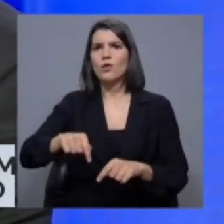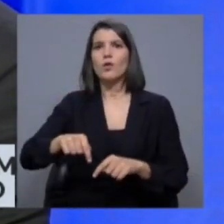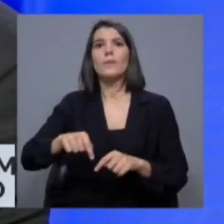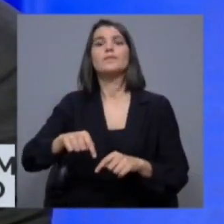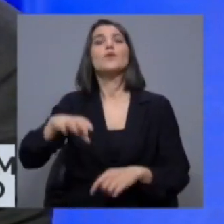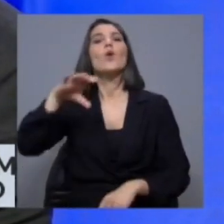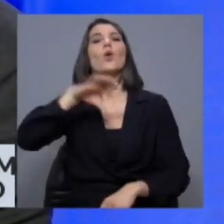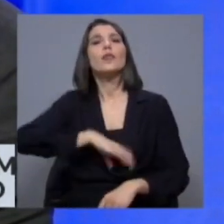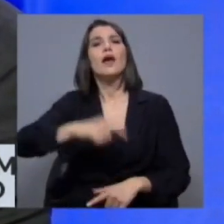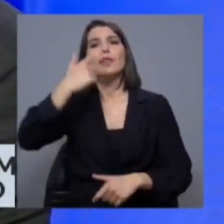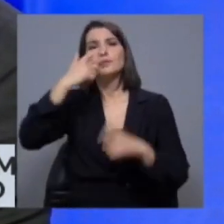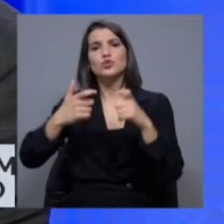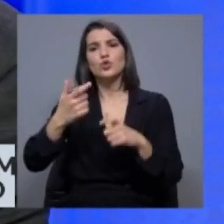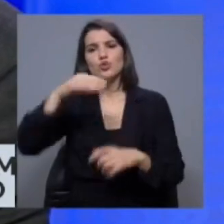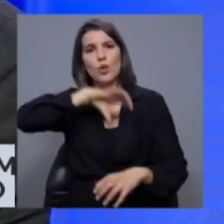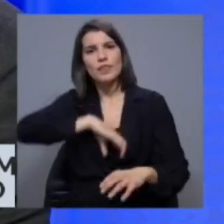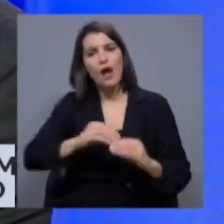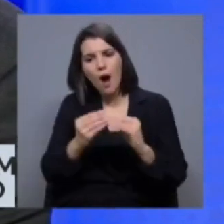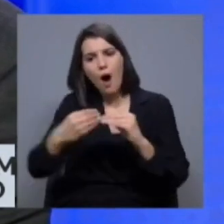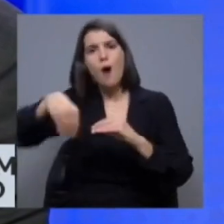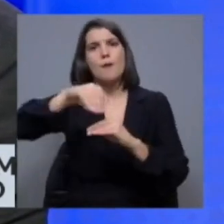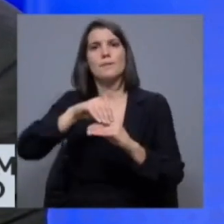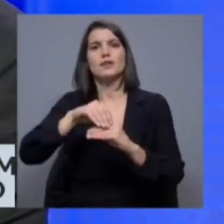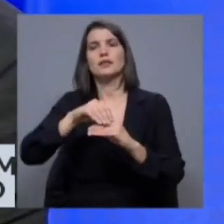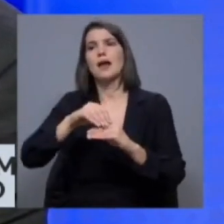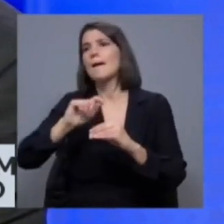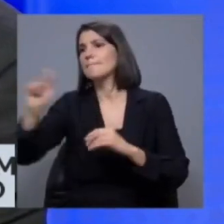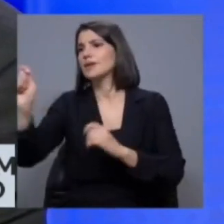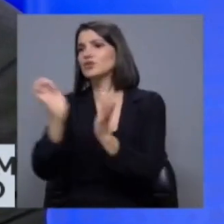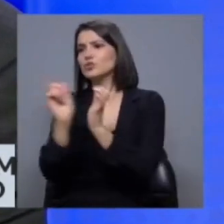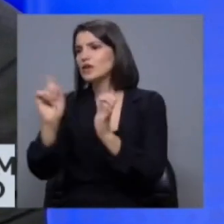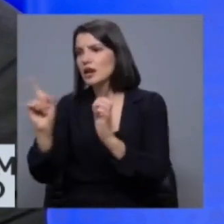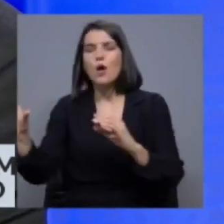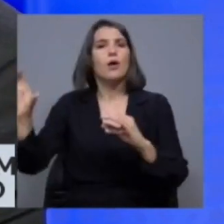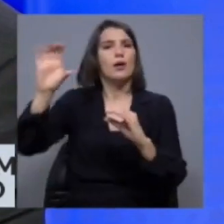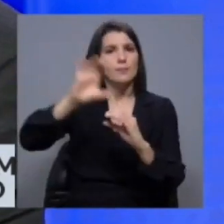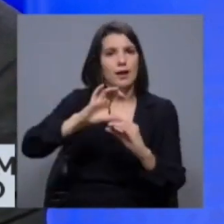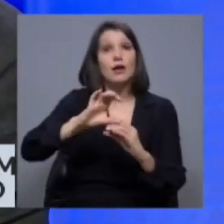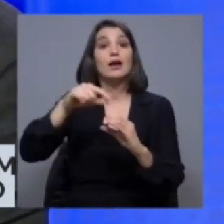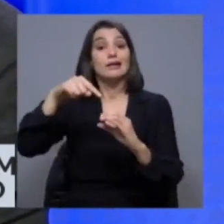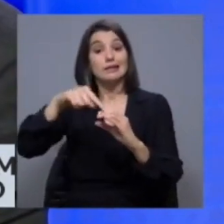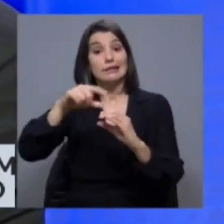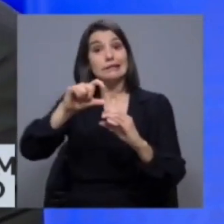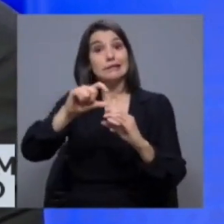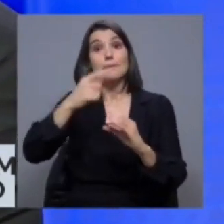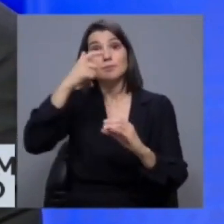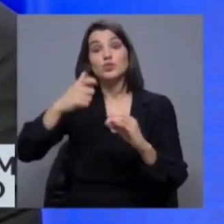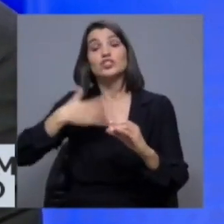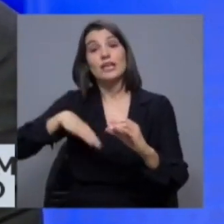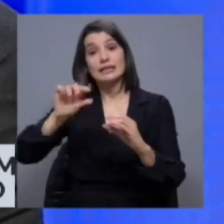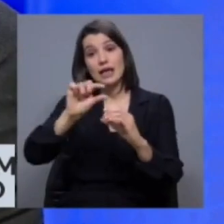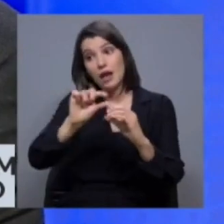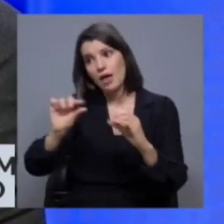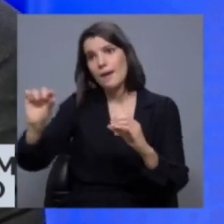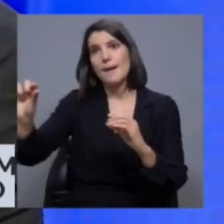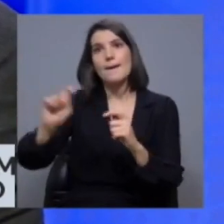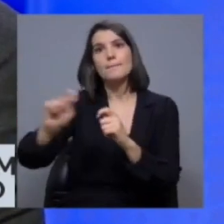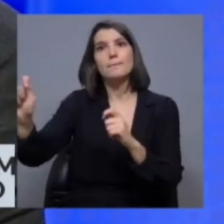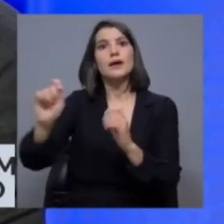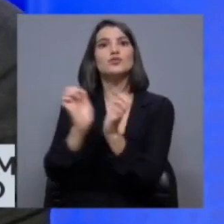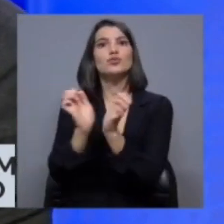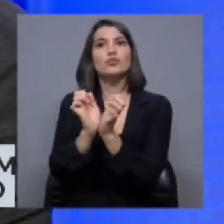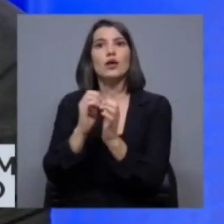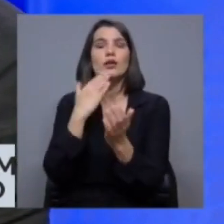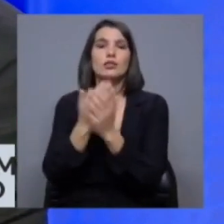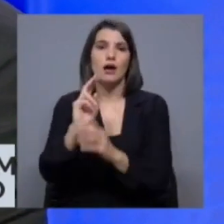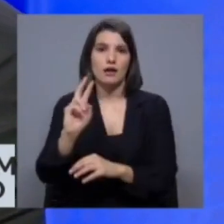direto de Salários das pessoas e uma parte Esse salário de somente o salário pode ser pode ser consignado em termos de capitalização da Segurança Social fazer